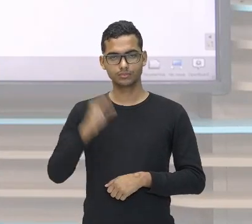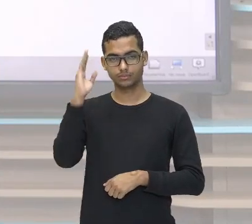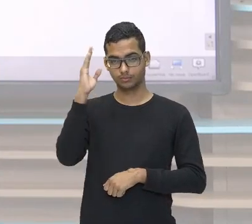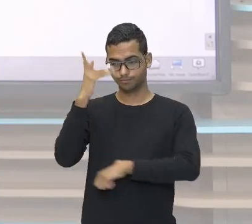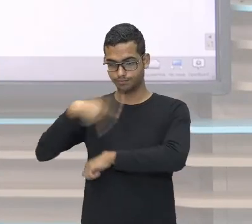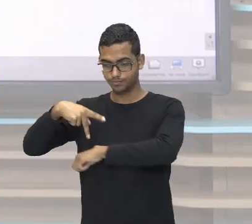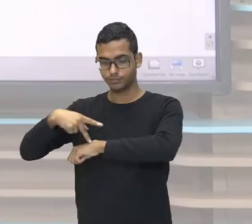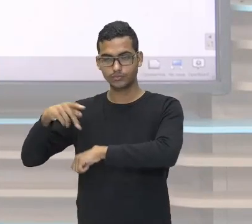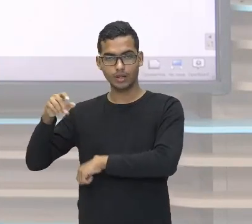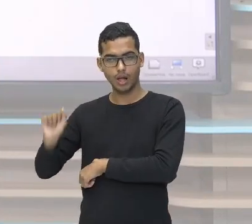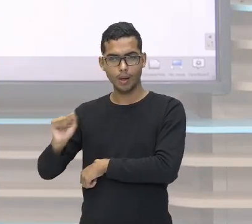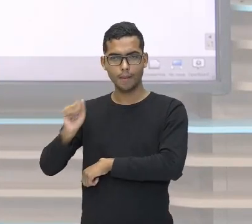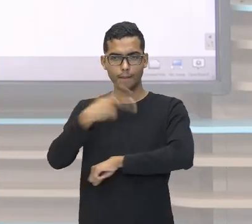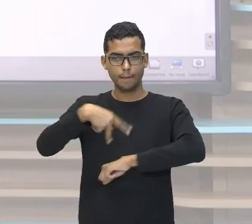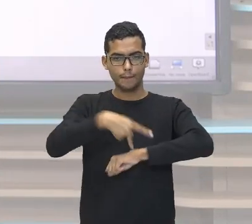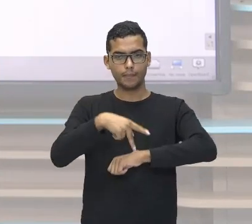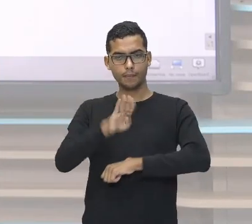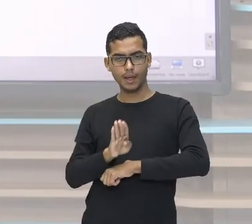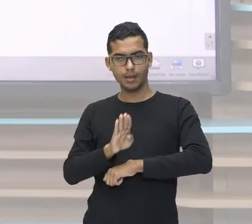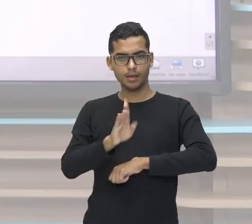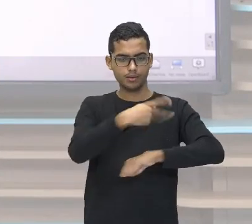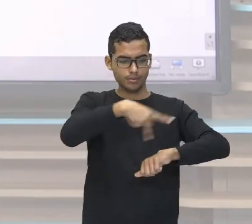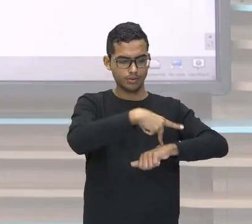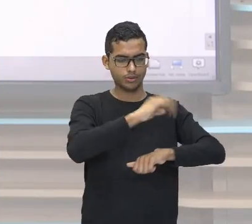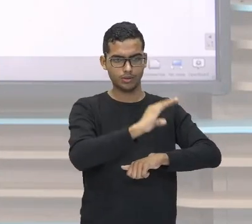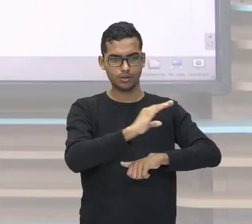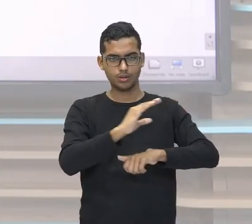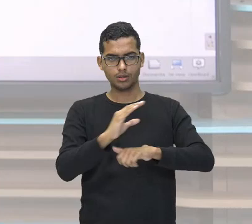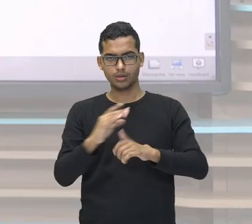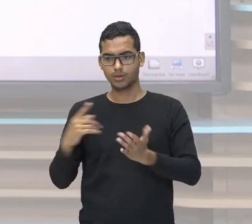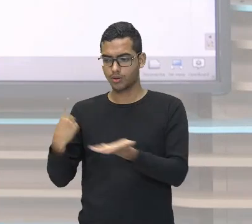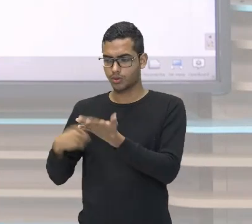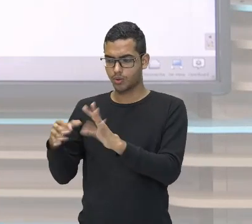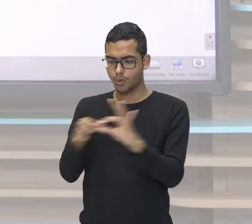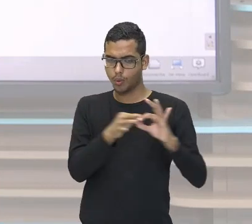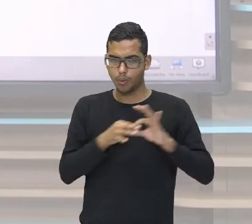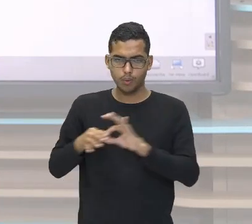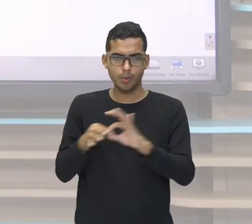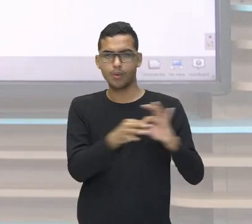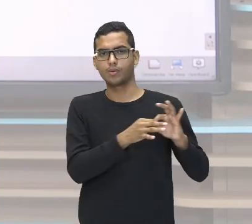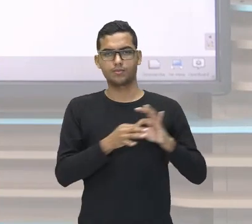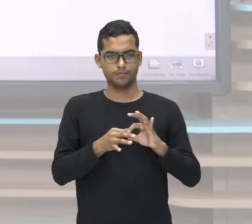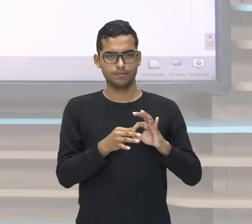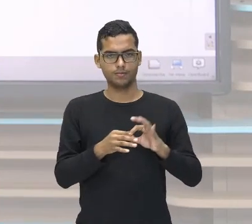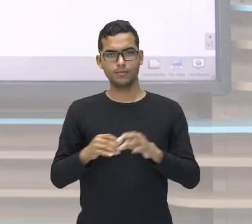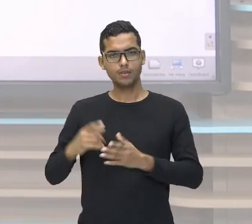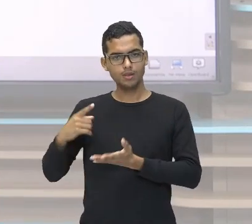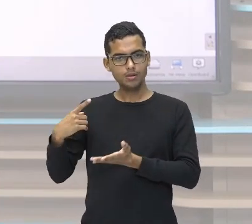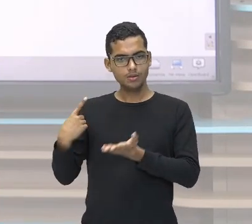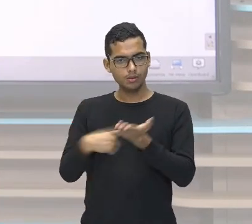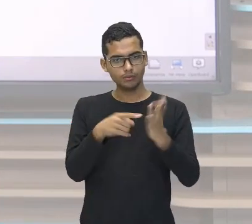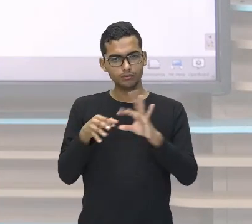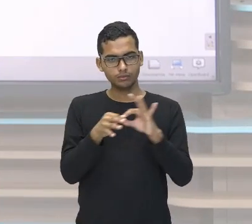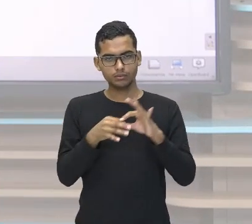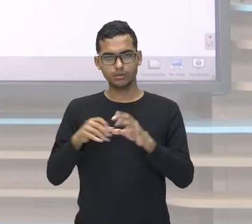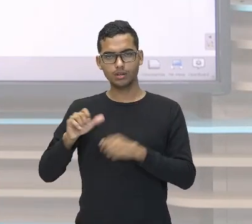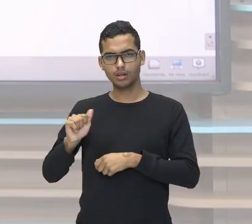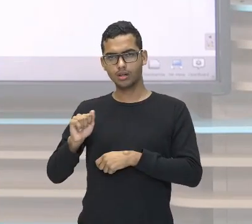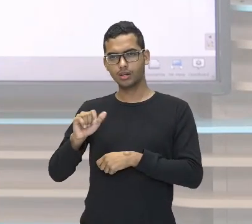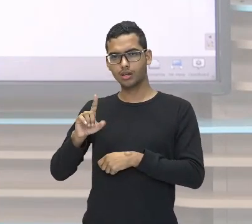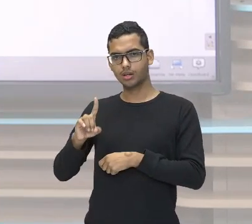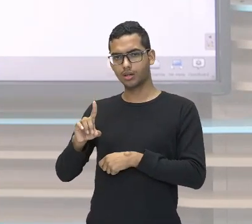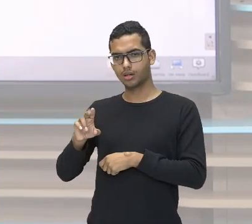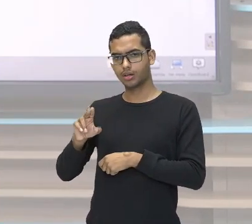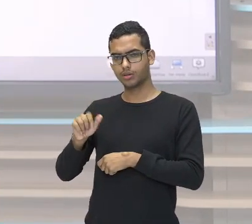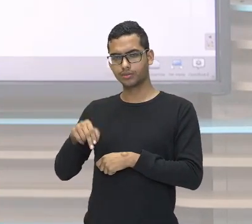C. Eles se juntam, formam uma união aduaneira, e aí eles se obrigam a comprar